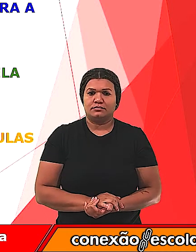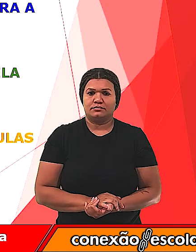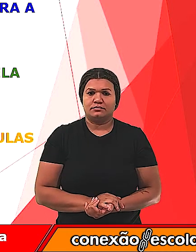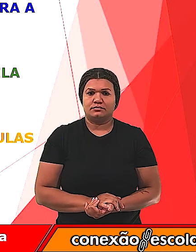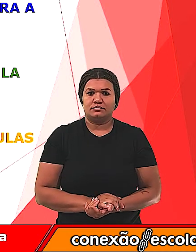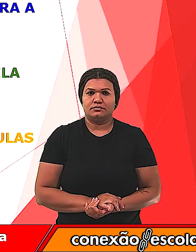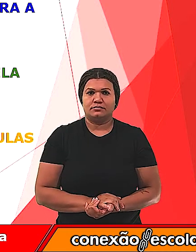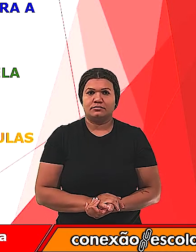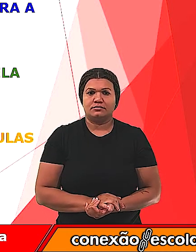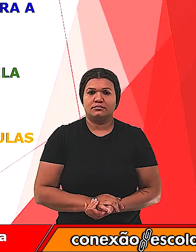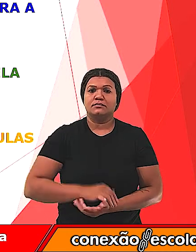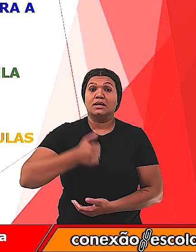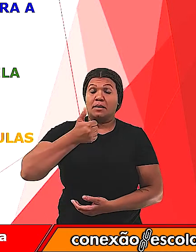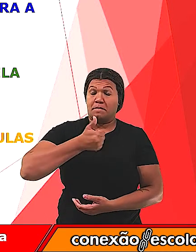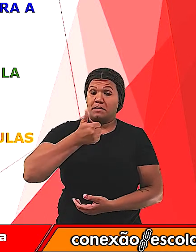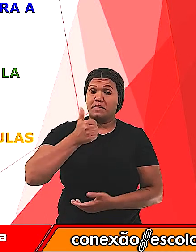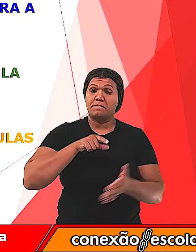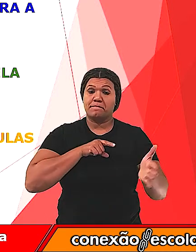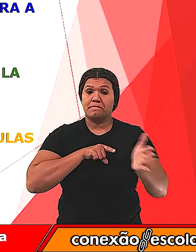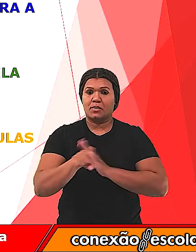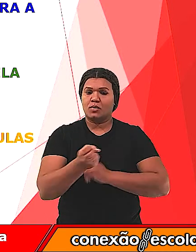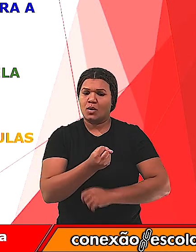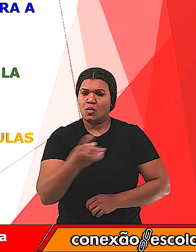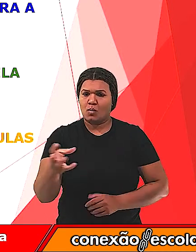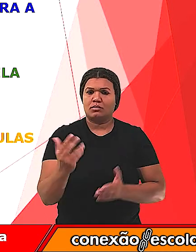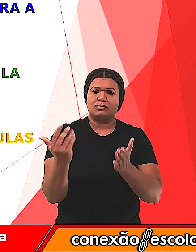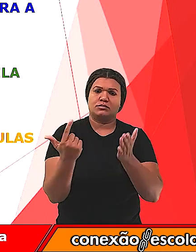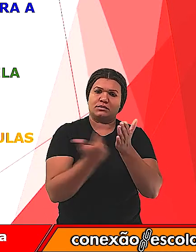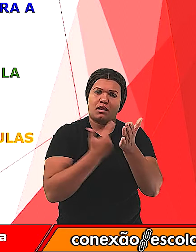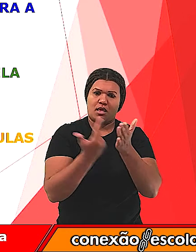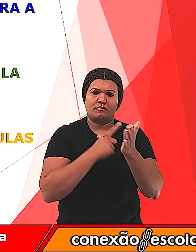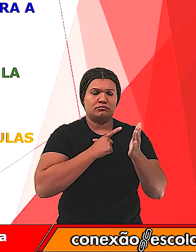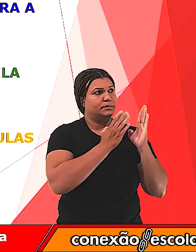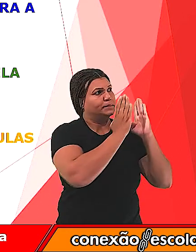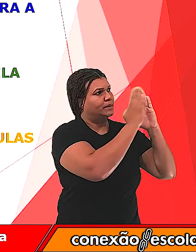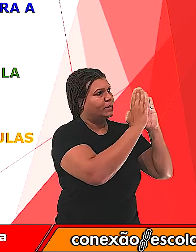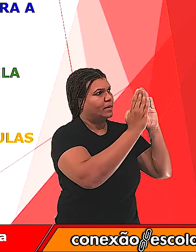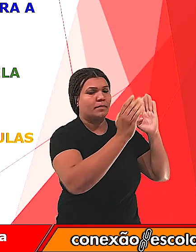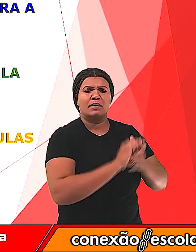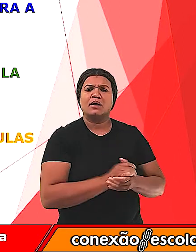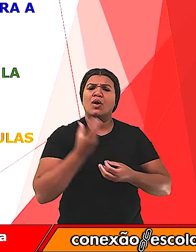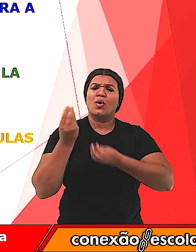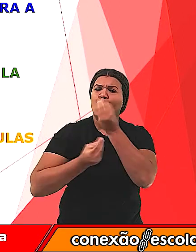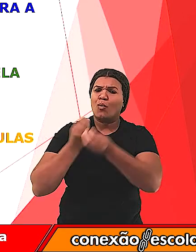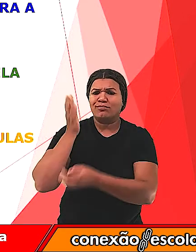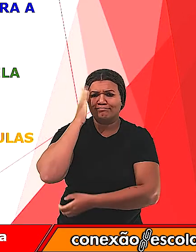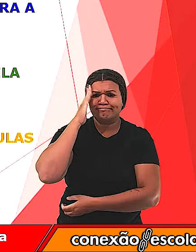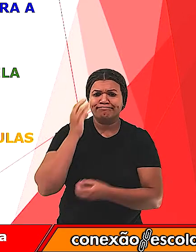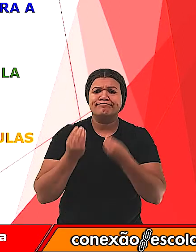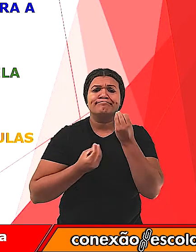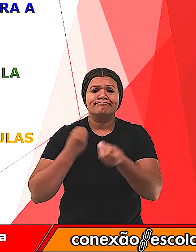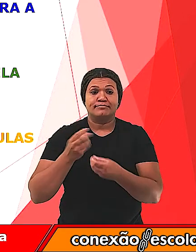Vamos lá. Primeira pergunta, quantos livros há nessa estante? Como que você vai resolver isso? Olha, embaixo de